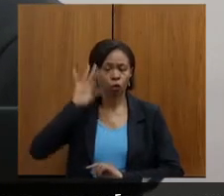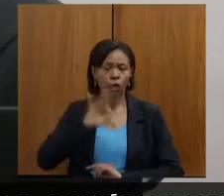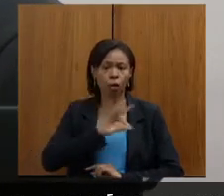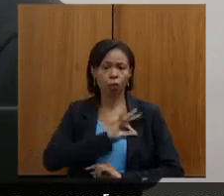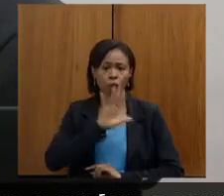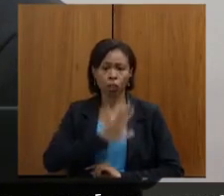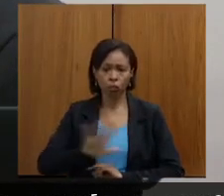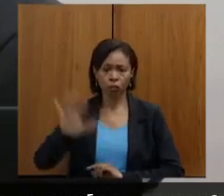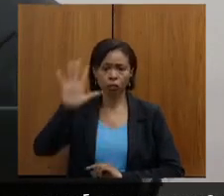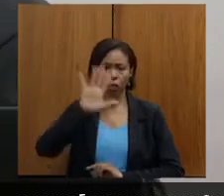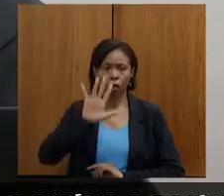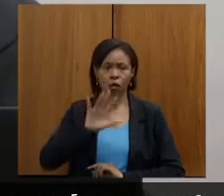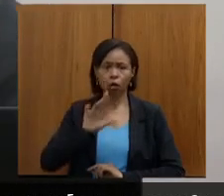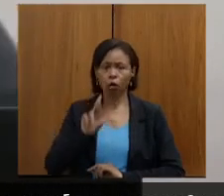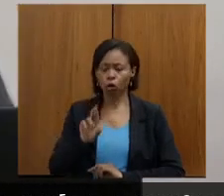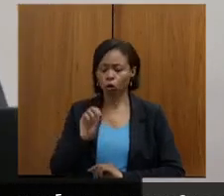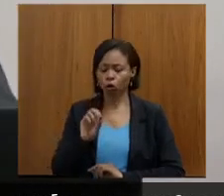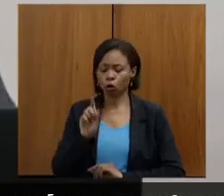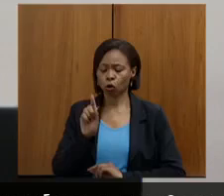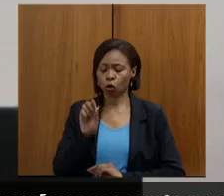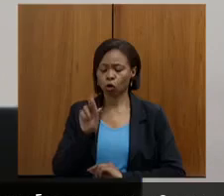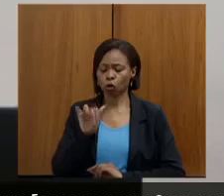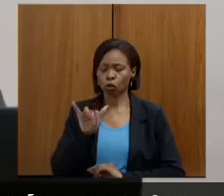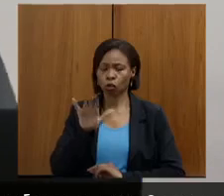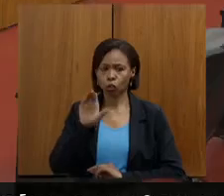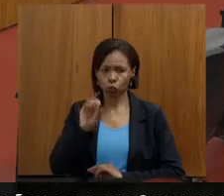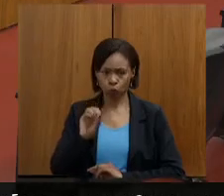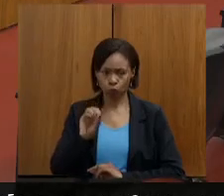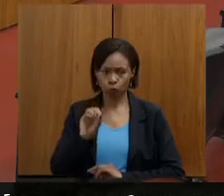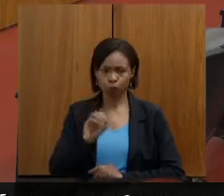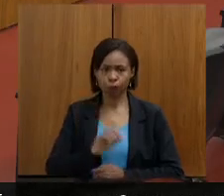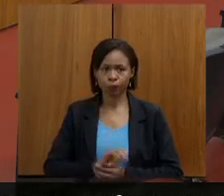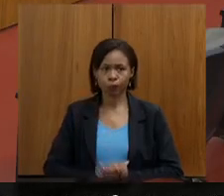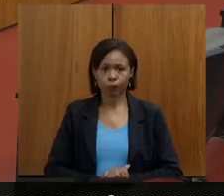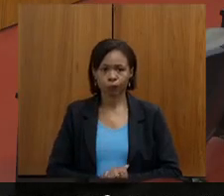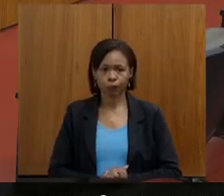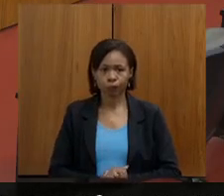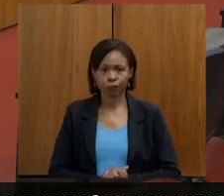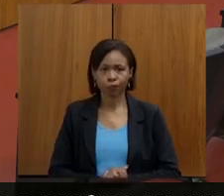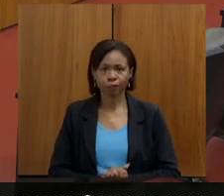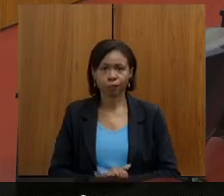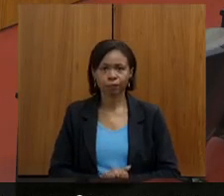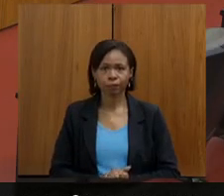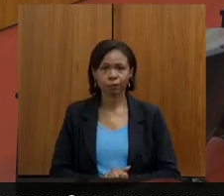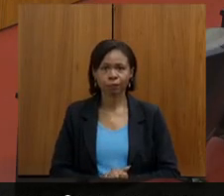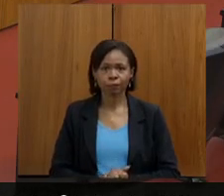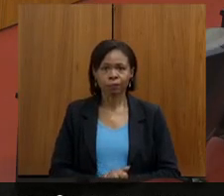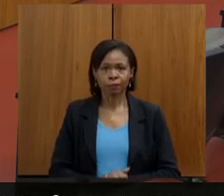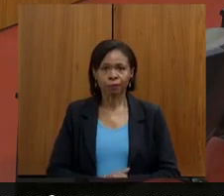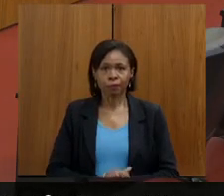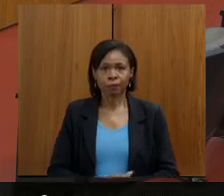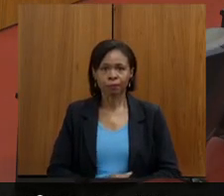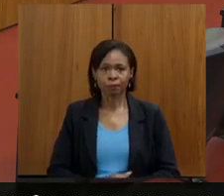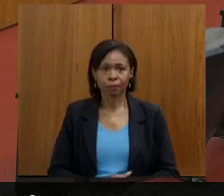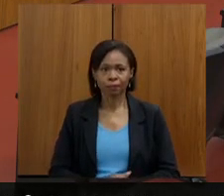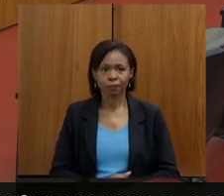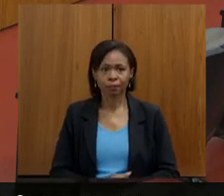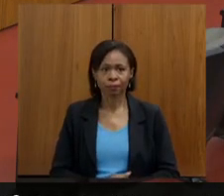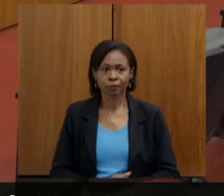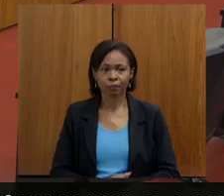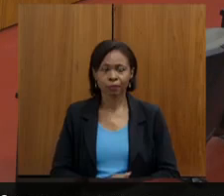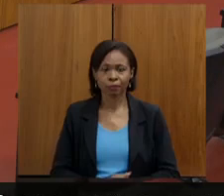Militar o Coronel PM Rodrigo Souza Rodrigues Comandante a palavra se você